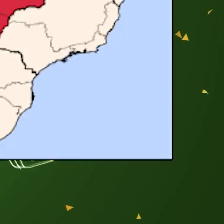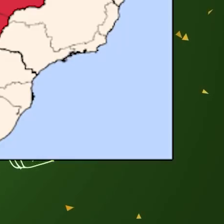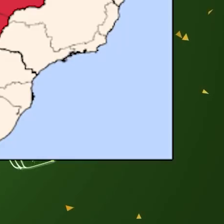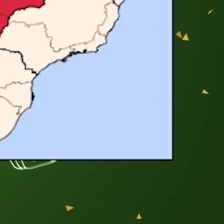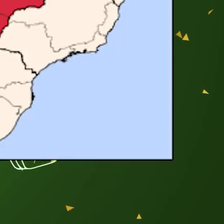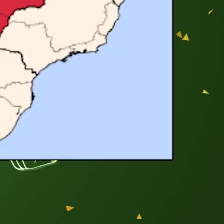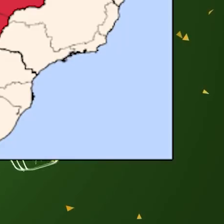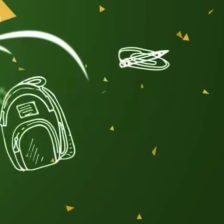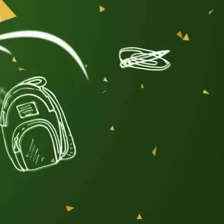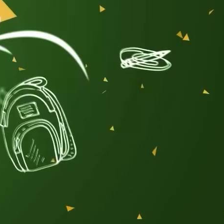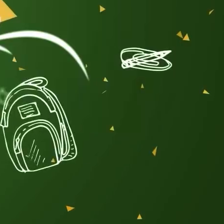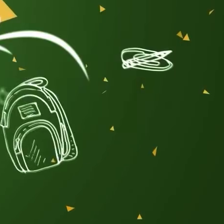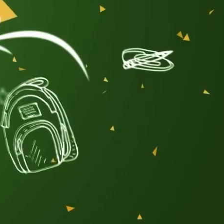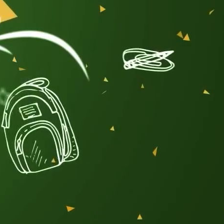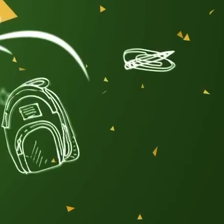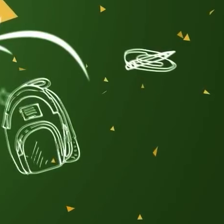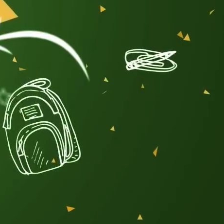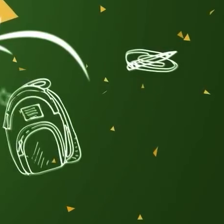Centro-Oeste.